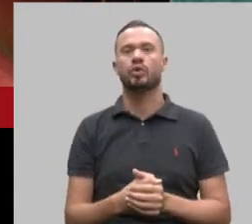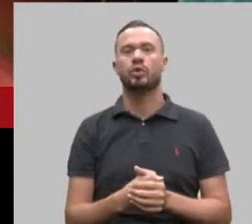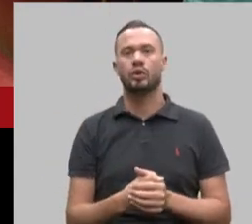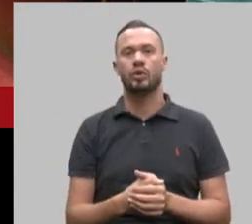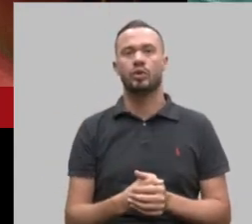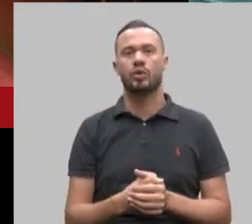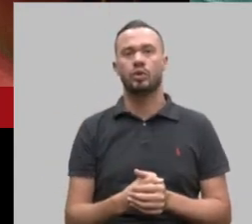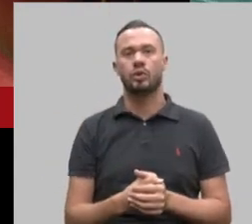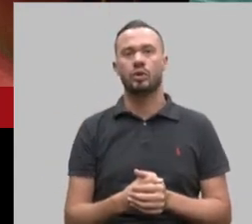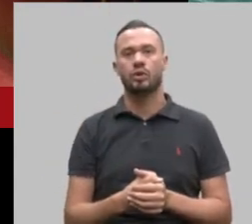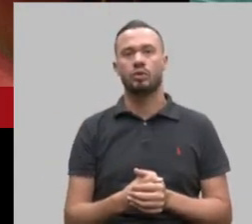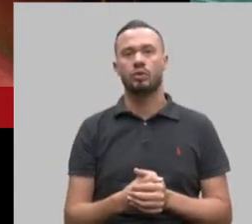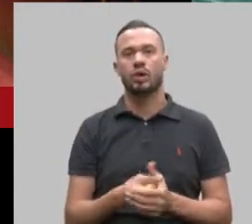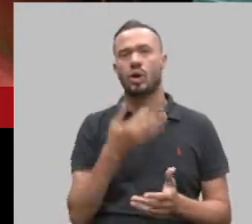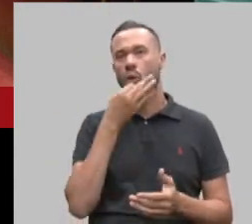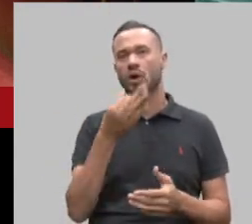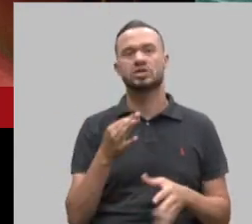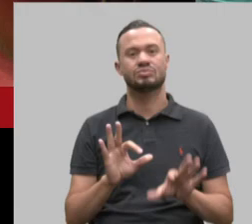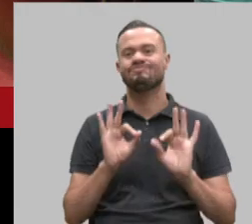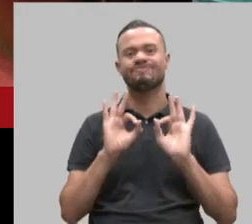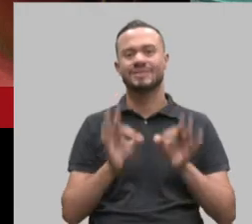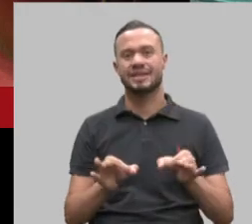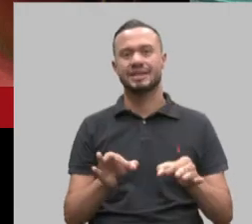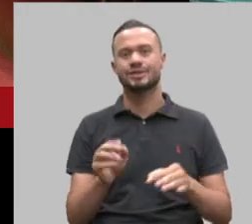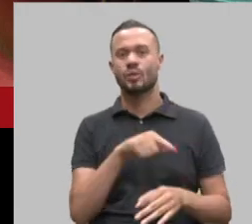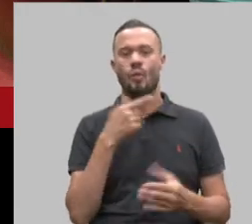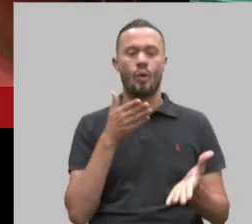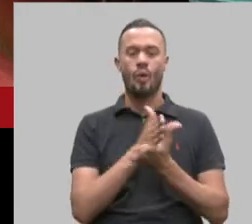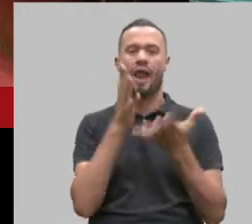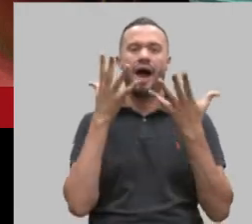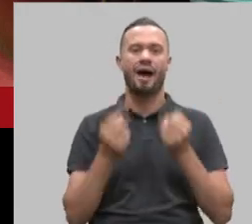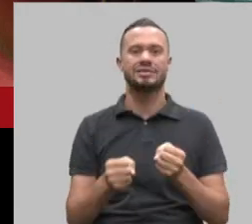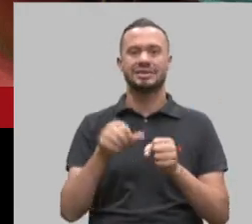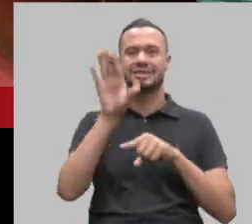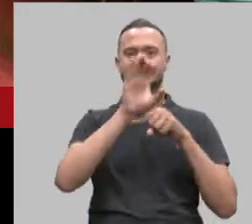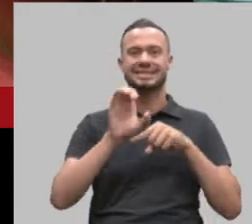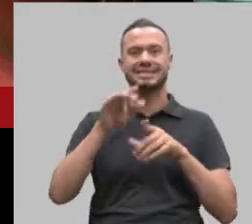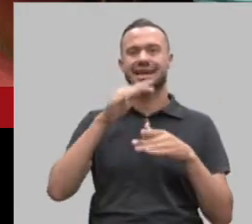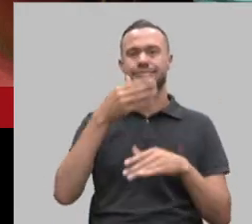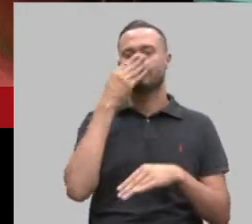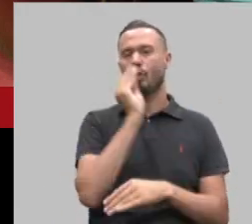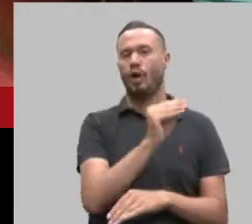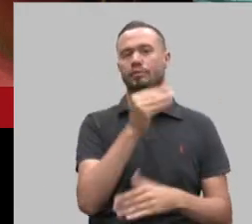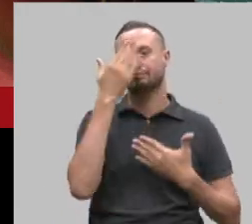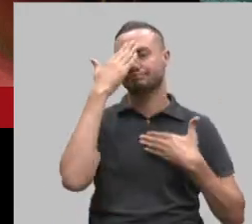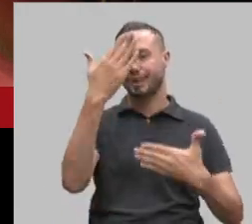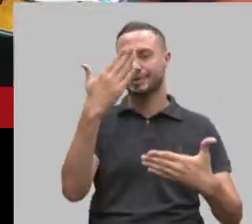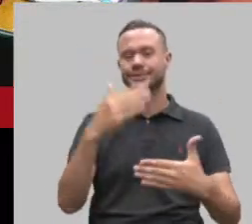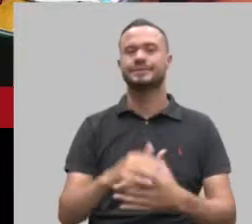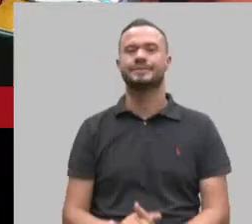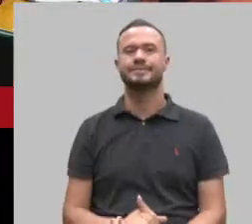é favorável que a gente continue aceitando ess sua missão do Estado só isso